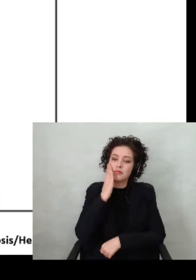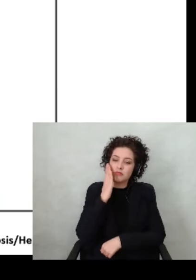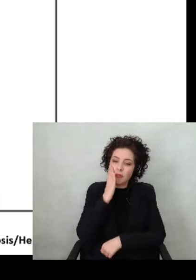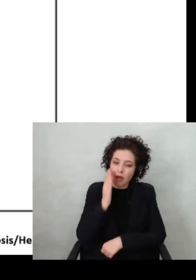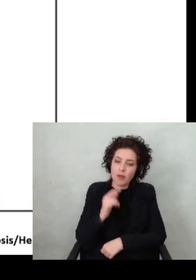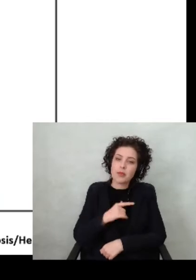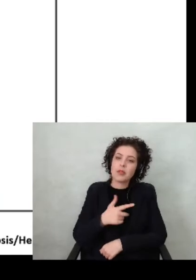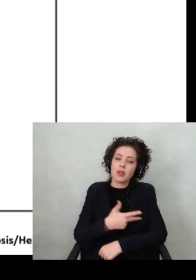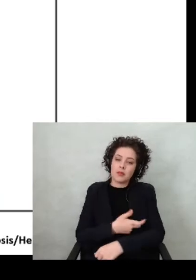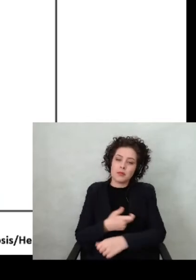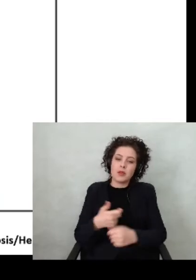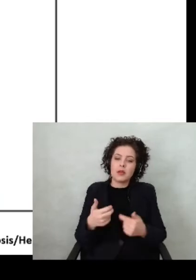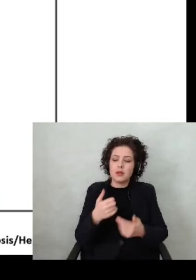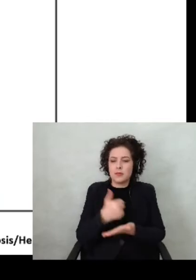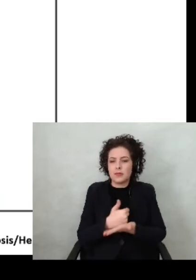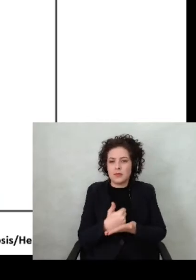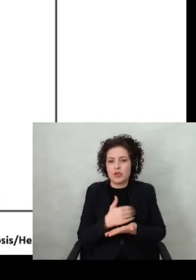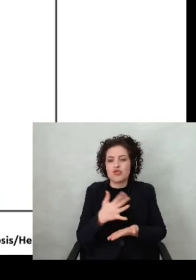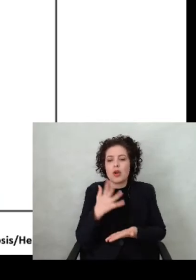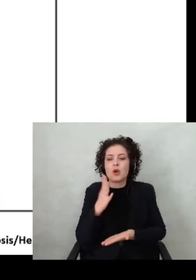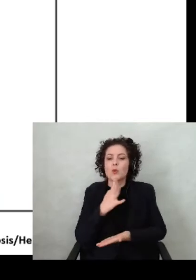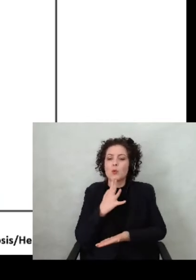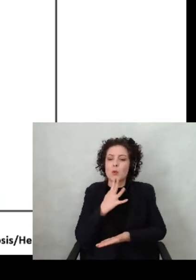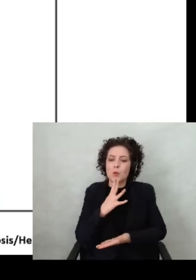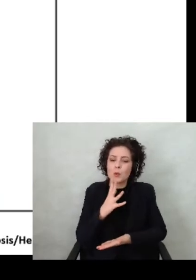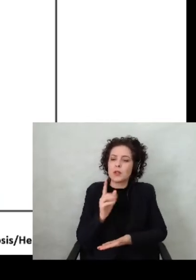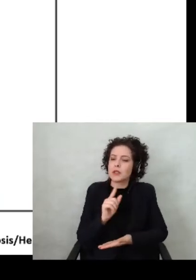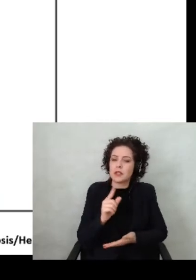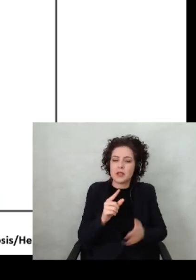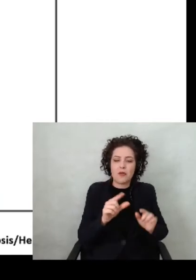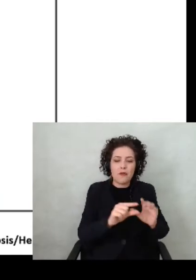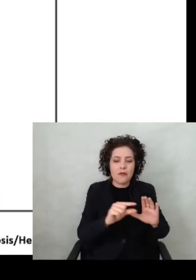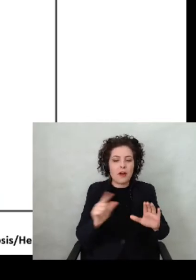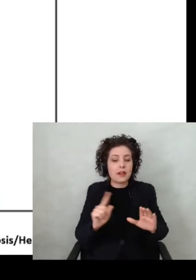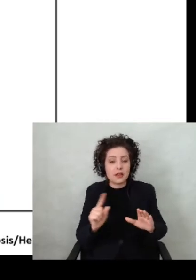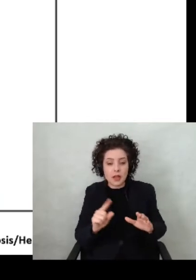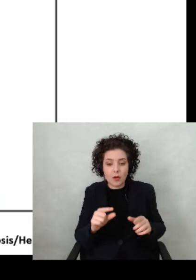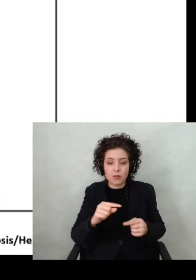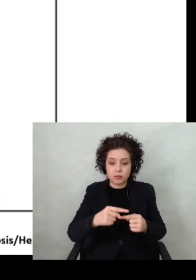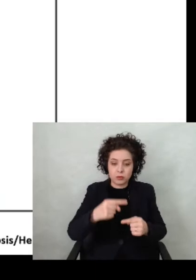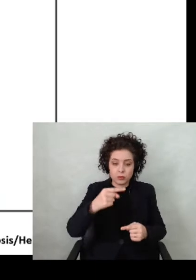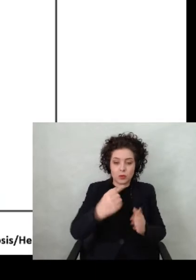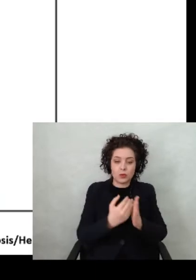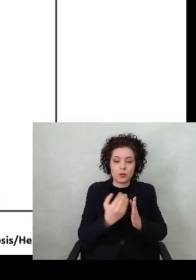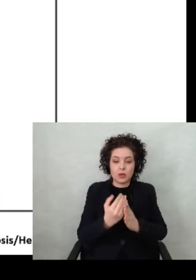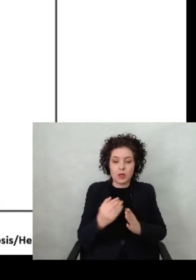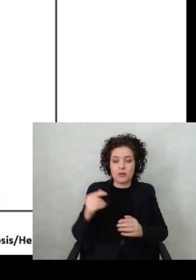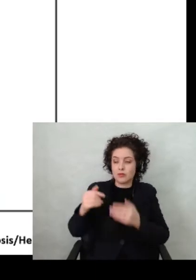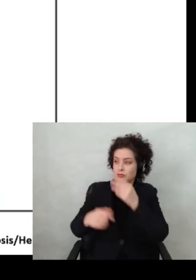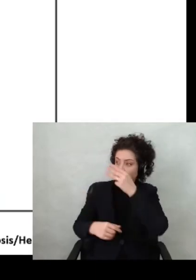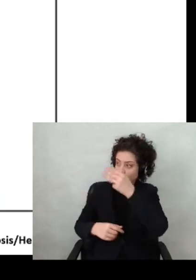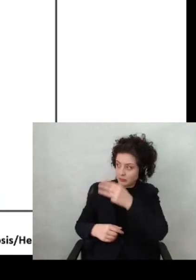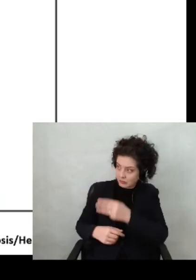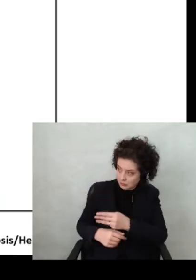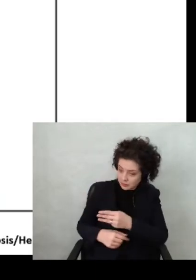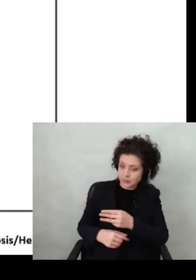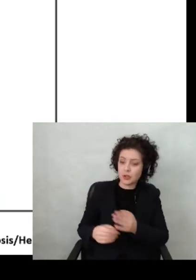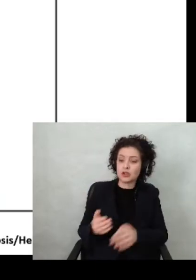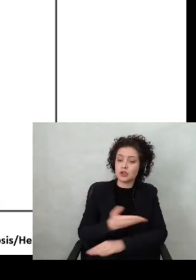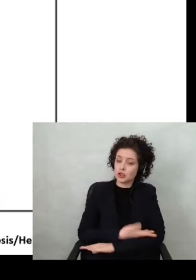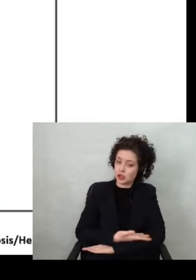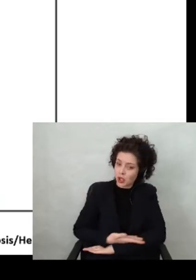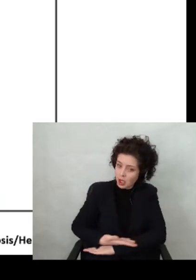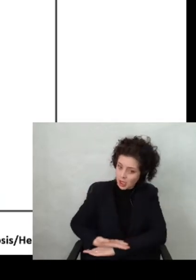gente já conhece, a heparina não fracionada, a enoxaparina, o fondaparinux, nas doses habituais, nas doses